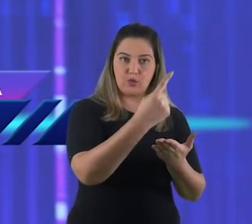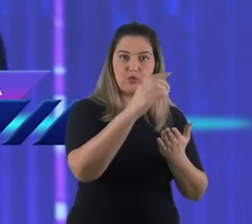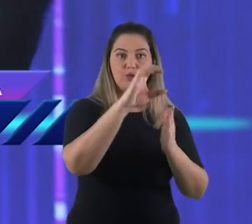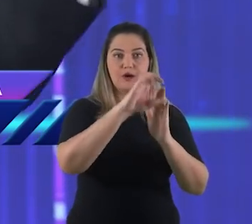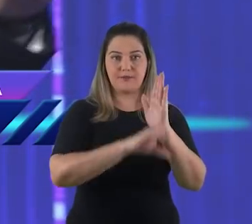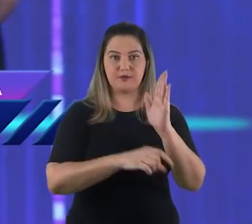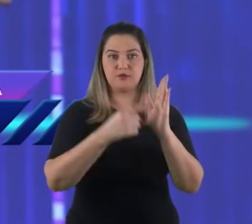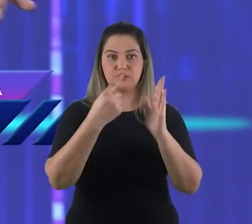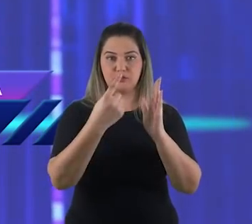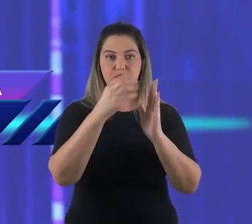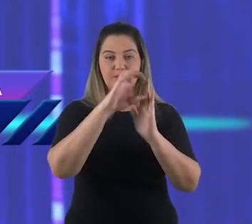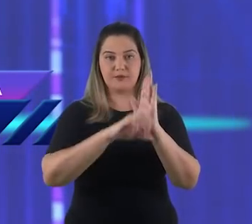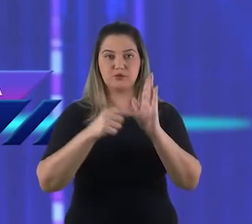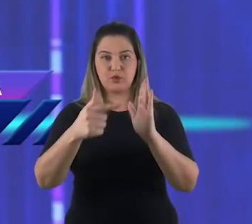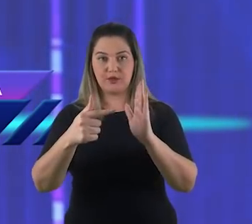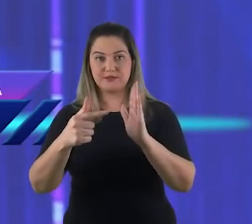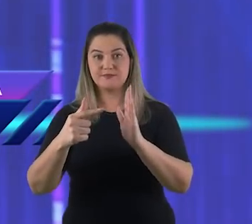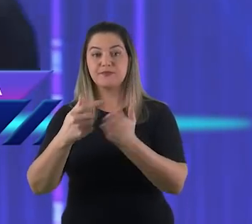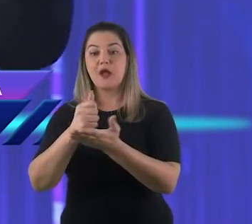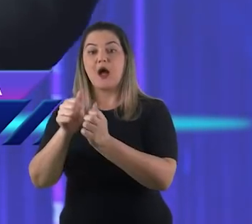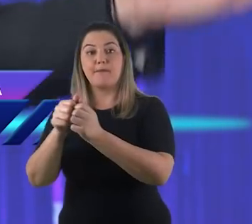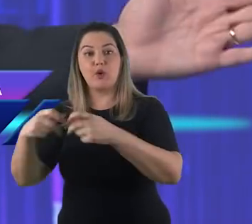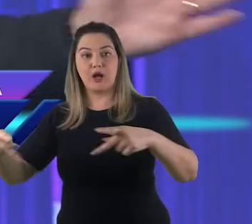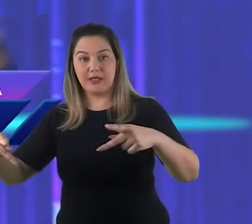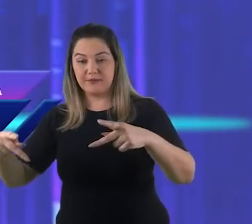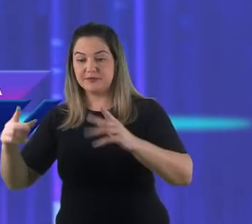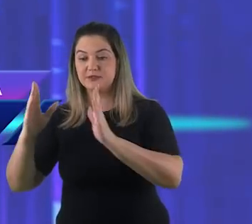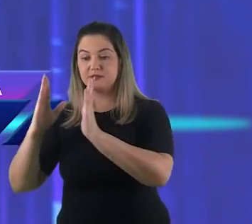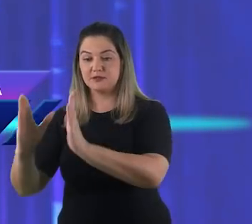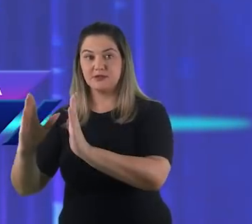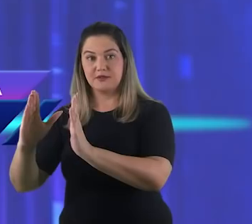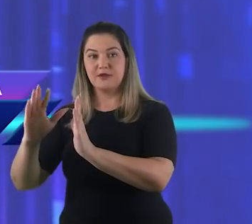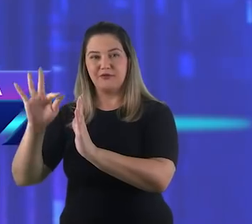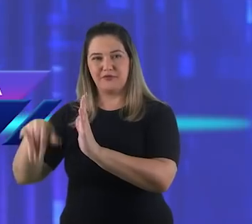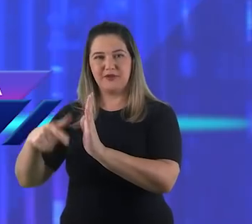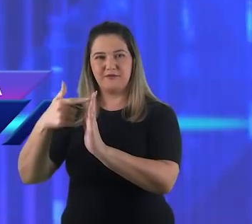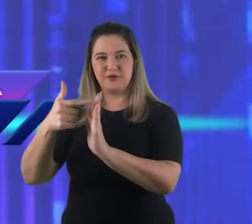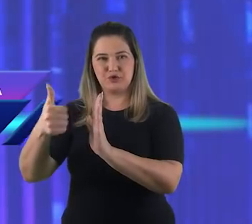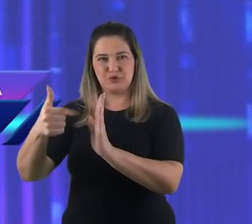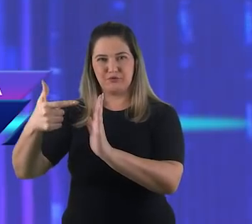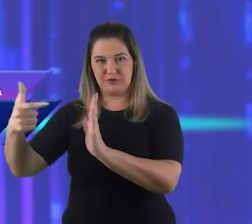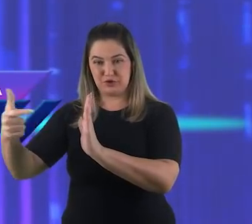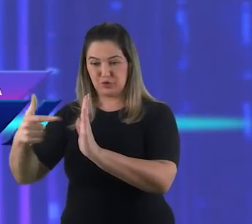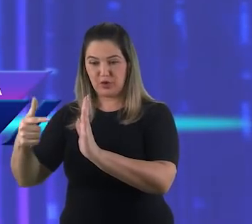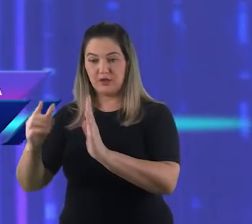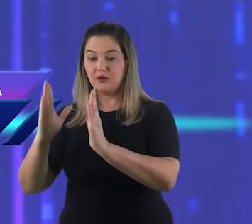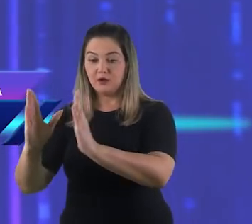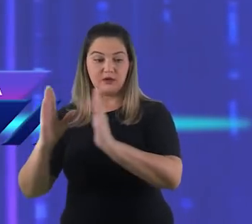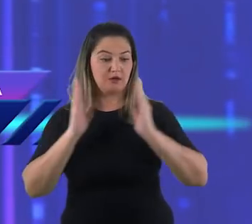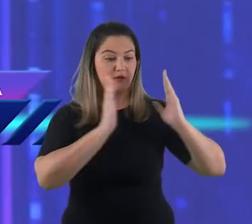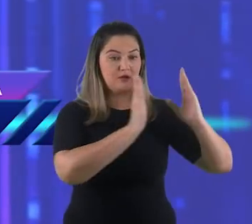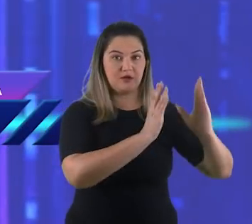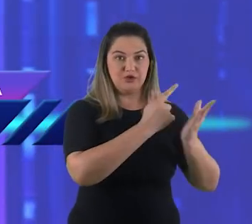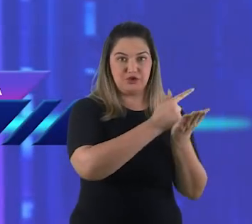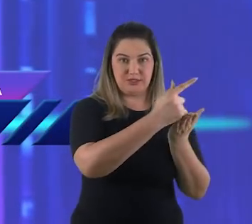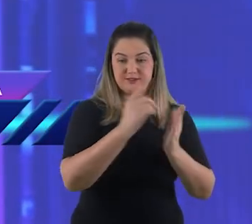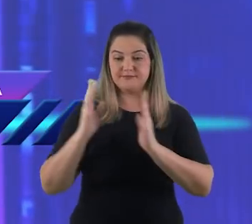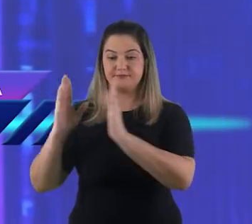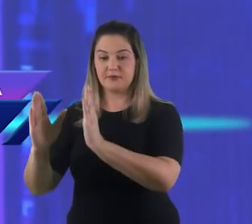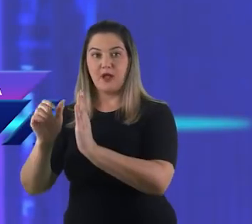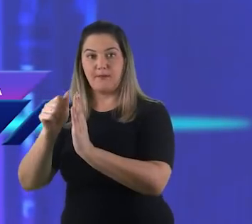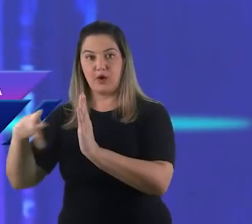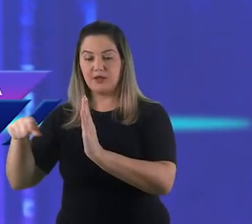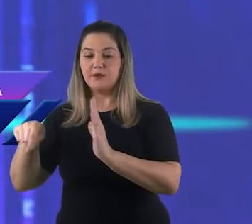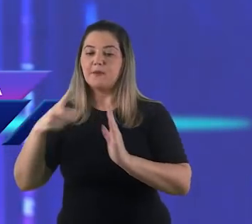e 22, os 2 primeiros e os 2 últimos. E neste meio, estamos na história do pecado, estamos numa história